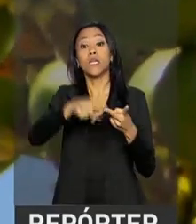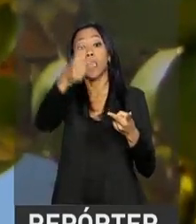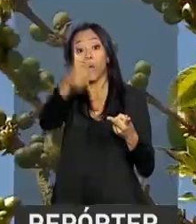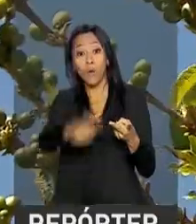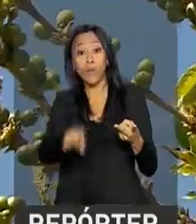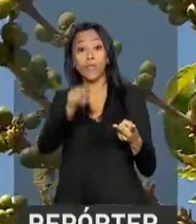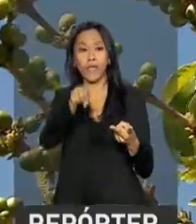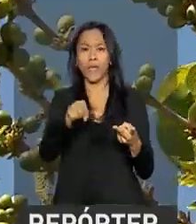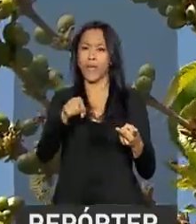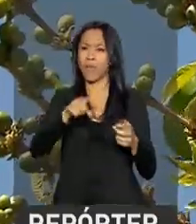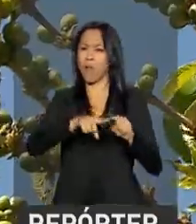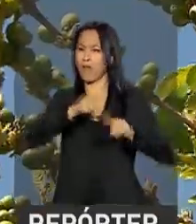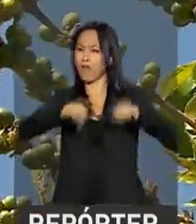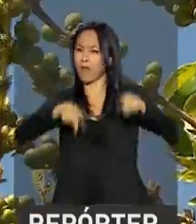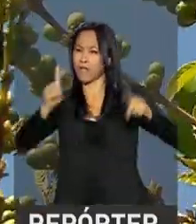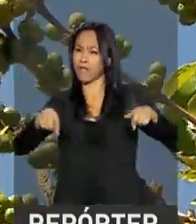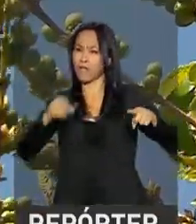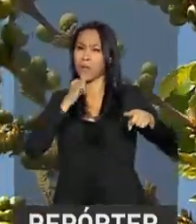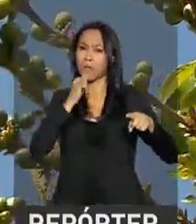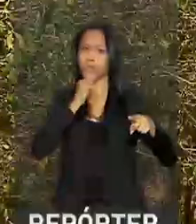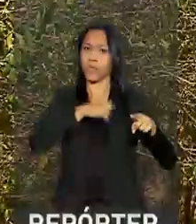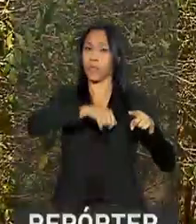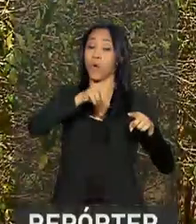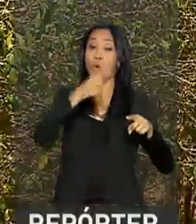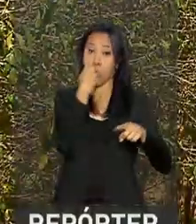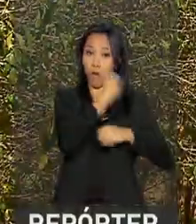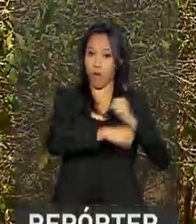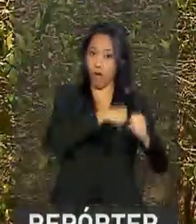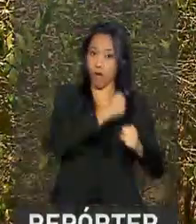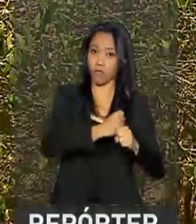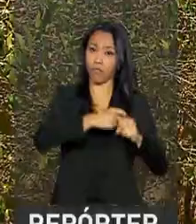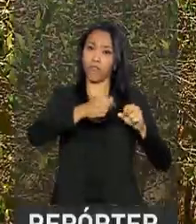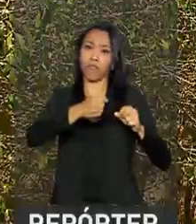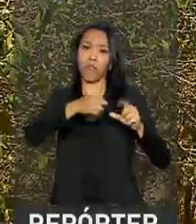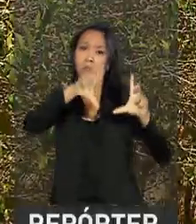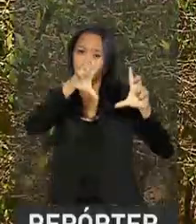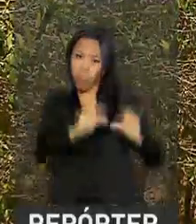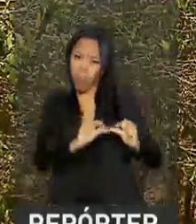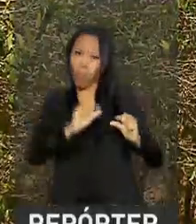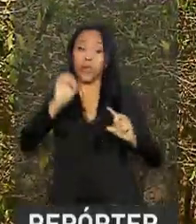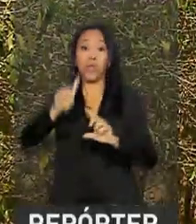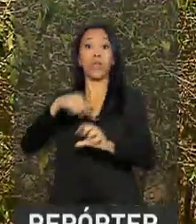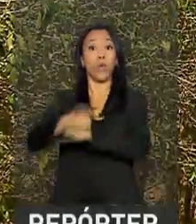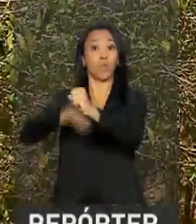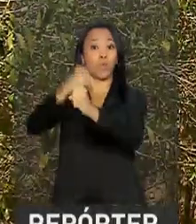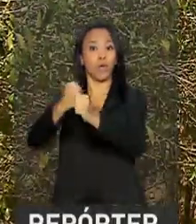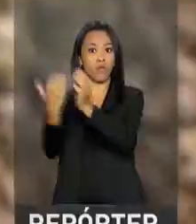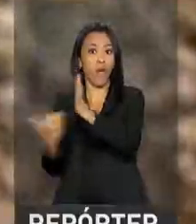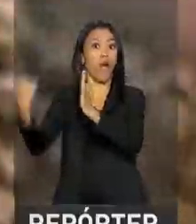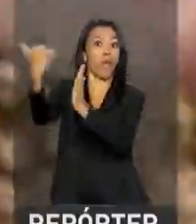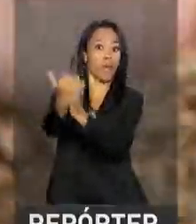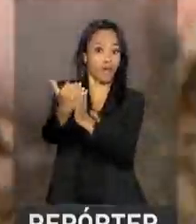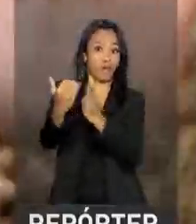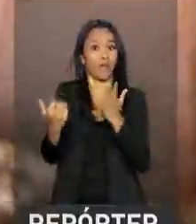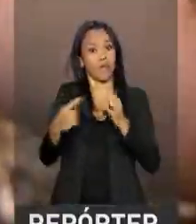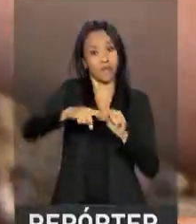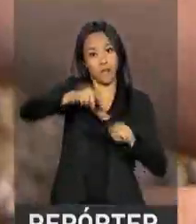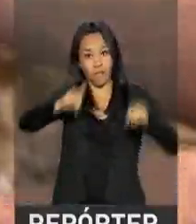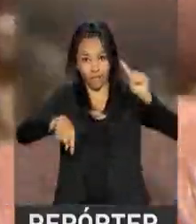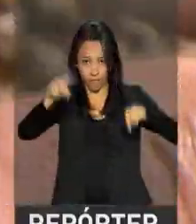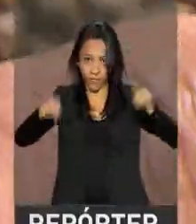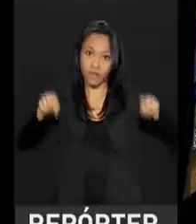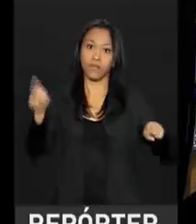uma alternância de anos com baixas safras e outros anos com produção mais elevada em 2018 essa